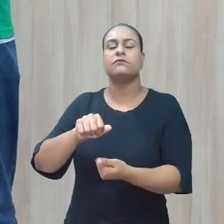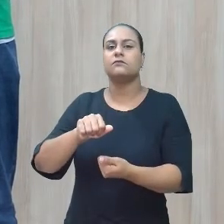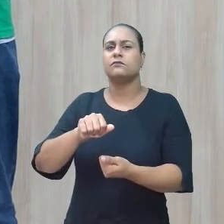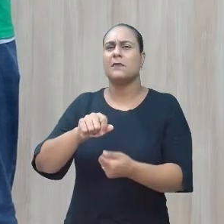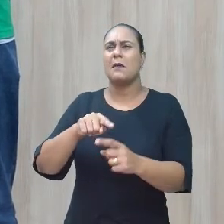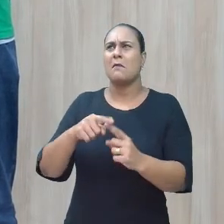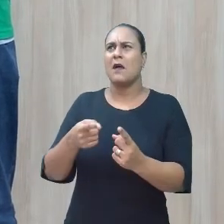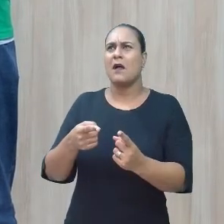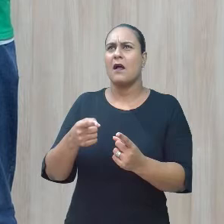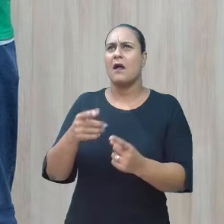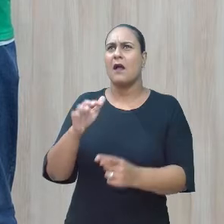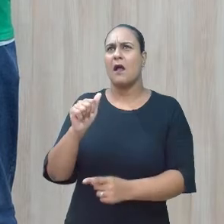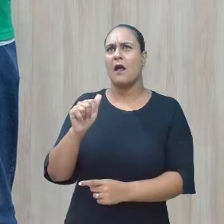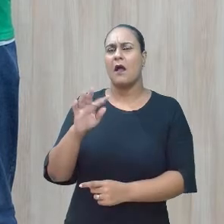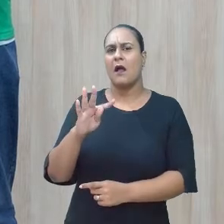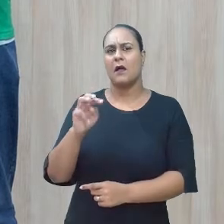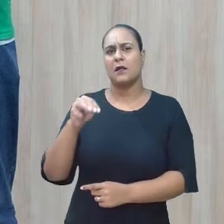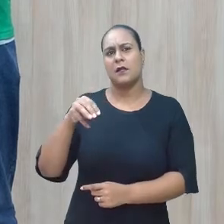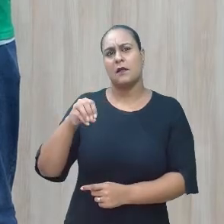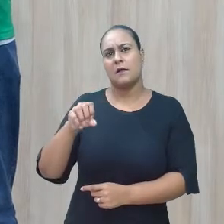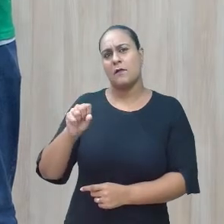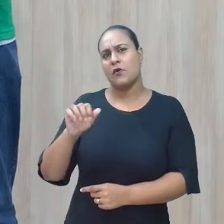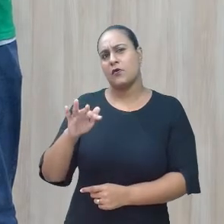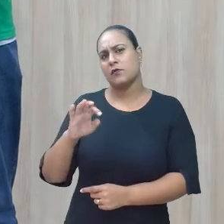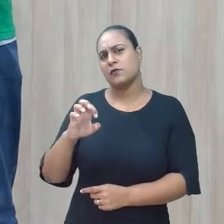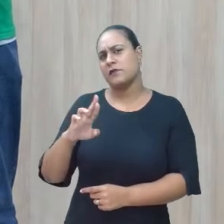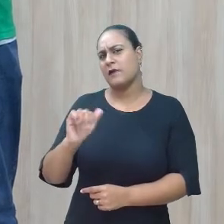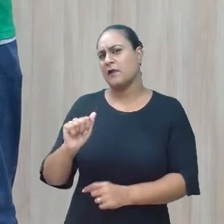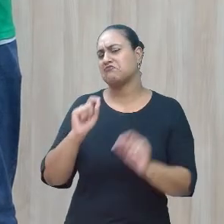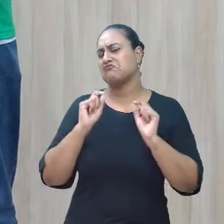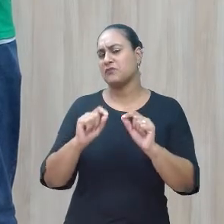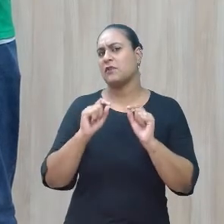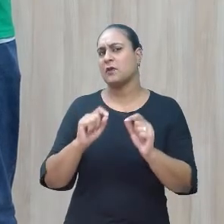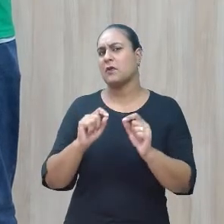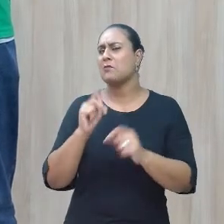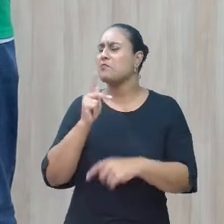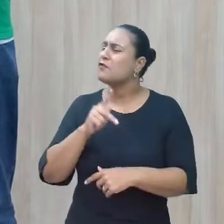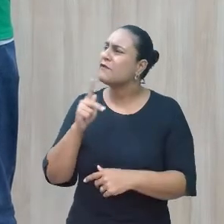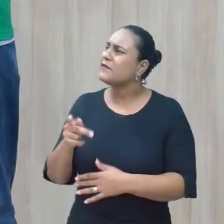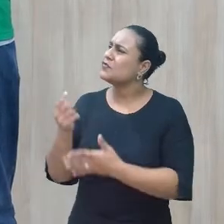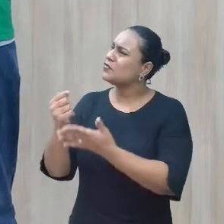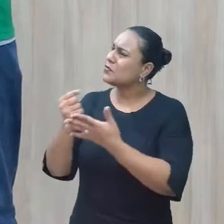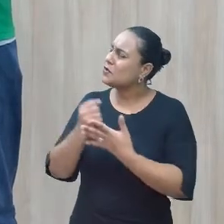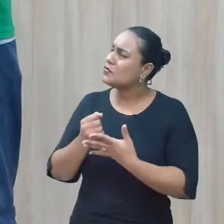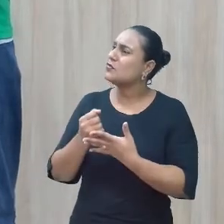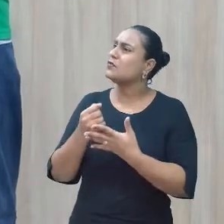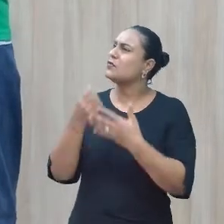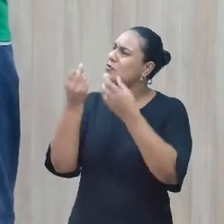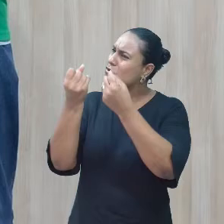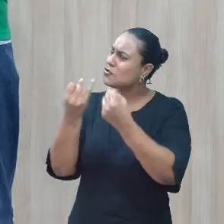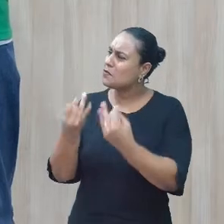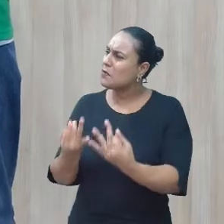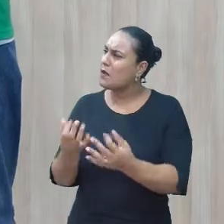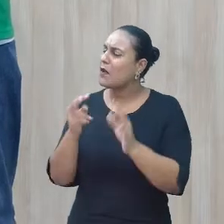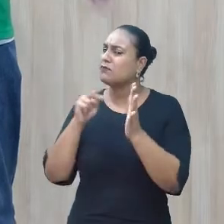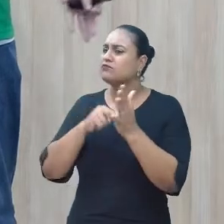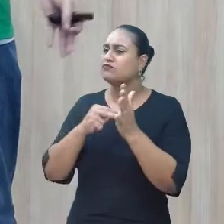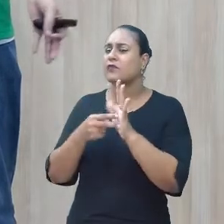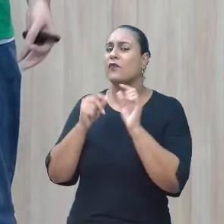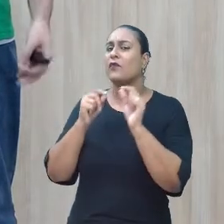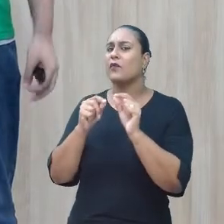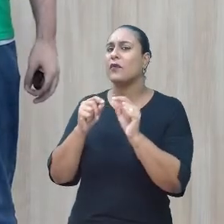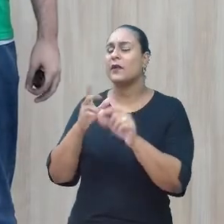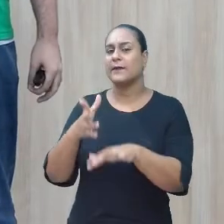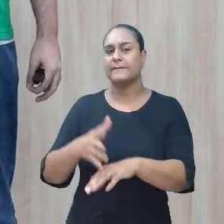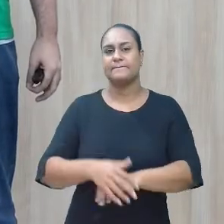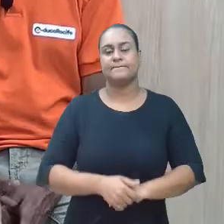Mas, professor, o que é atmosfera? Professor Alami, nos ajude, nos esclareça. O que seria a atmosfera, professor